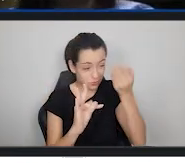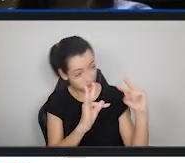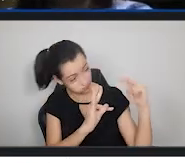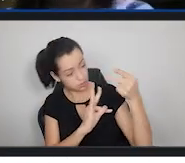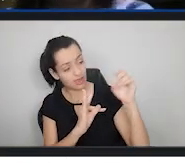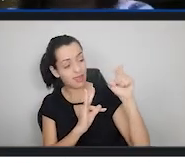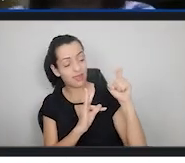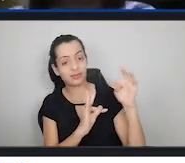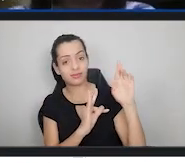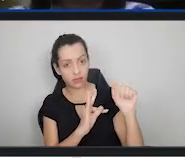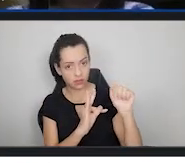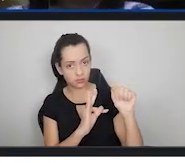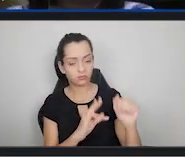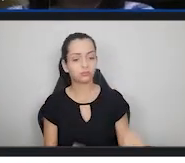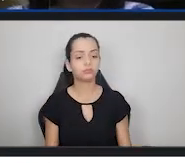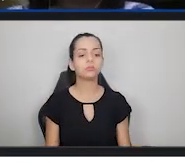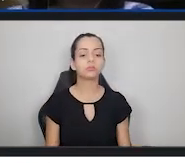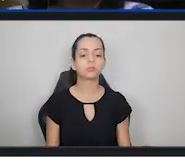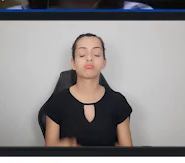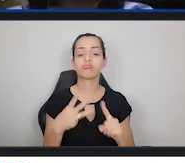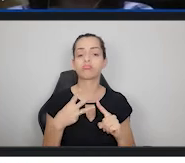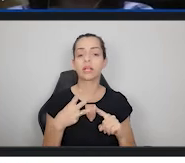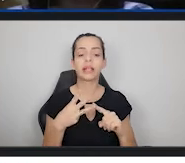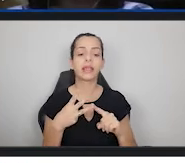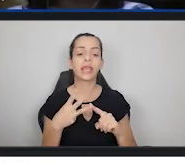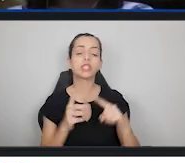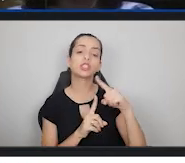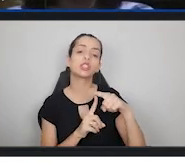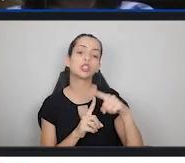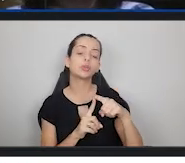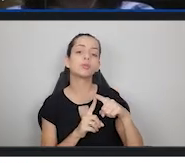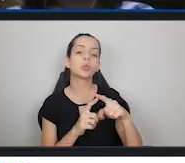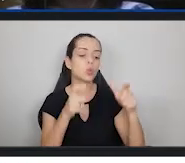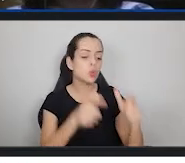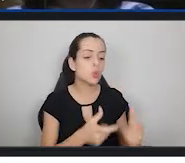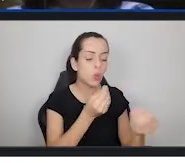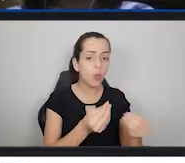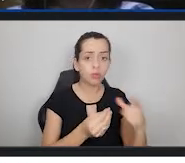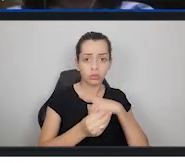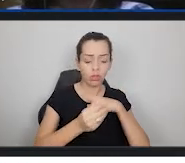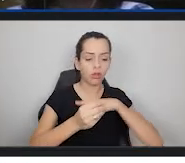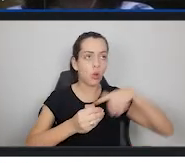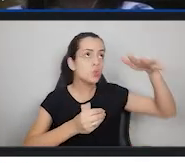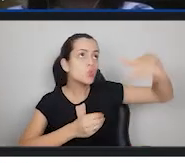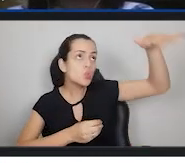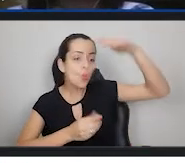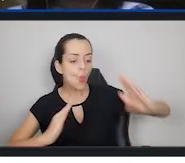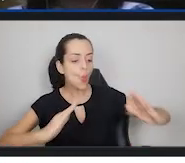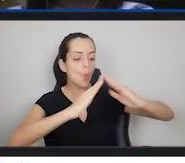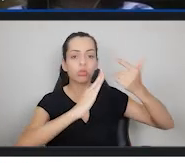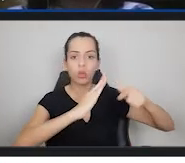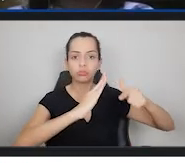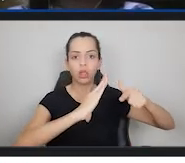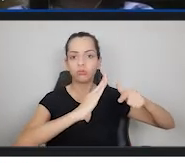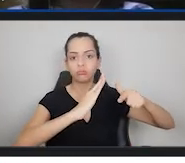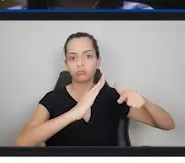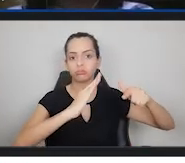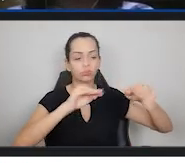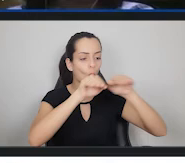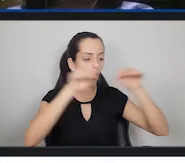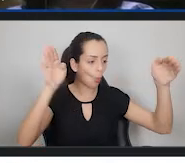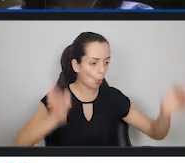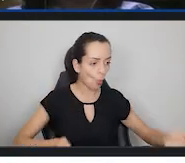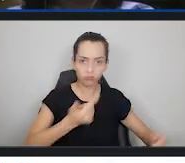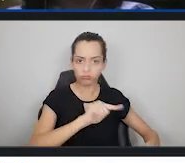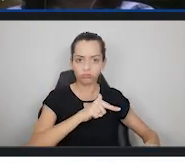retificadora e posso ter lá na frente o inversor, então essa é a questão da função. Quanto ao nível de tensão, eu posso ter de alta e extra alta, por